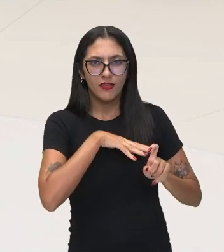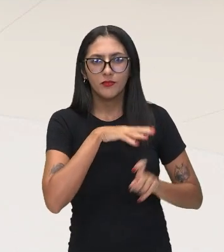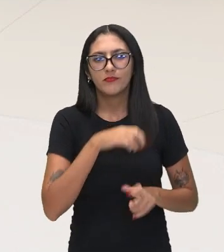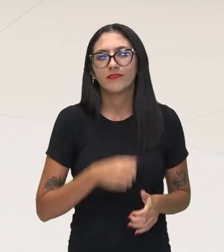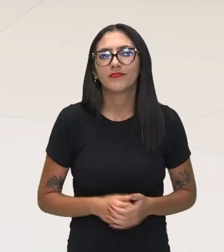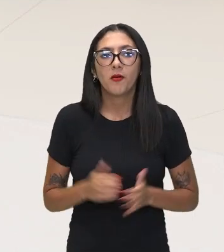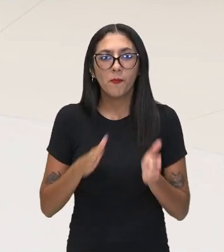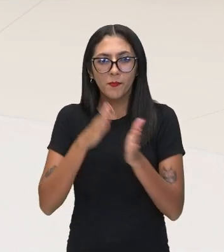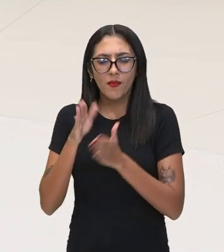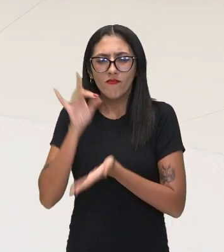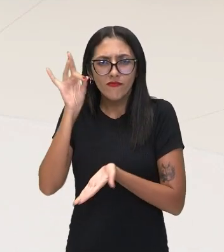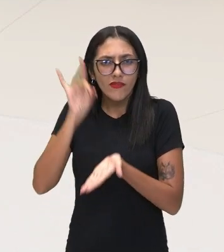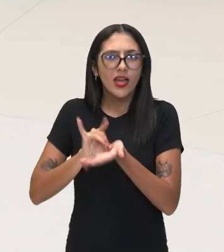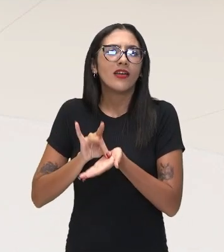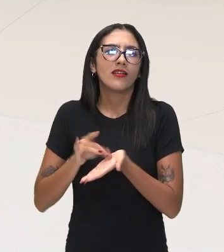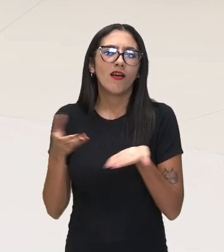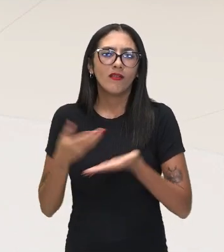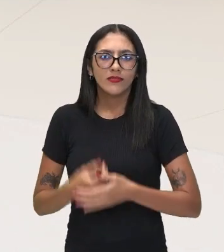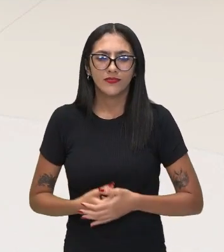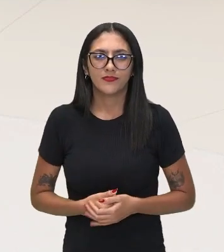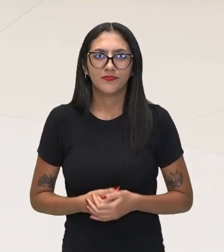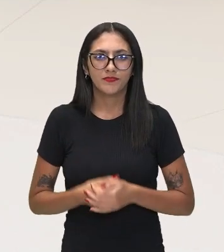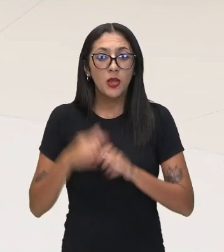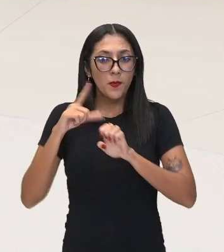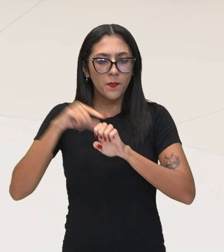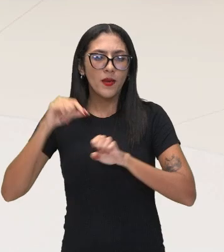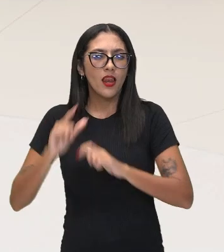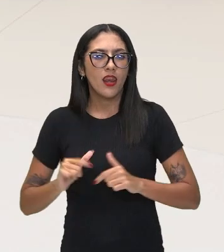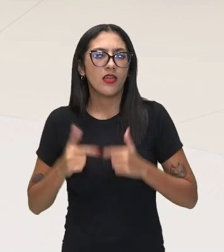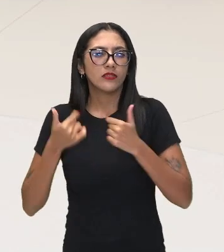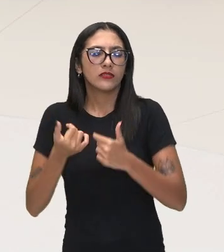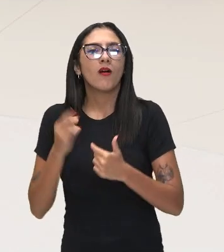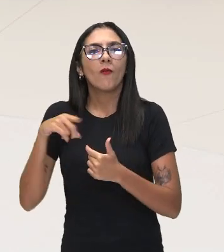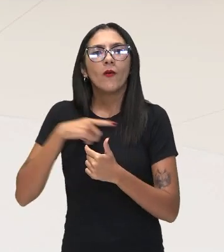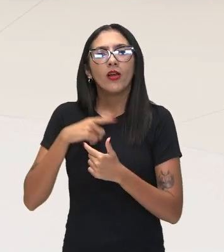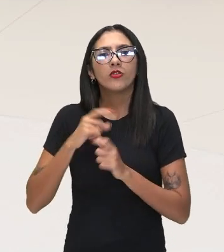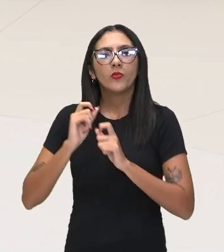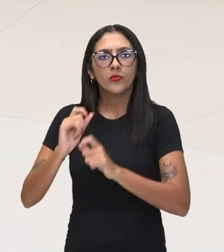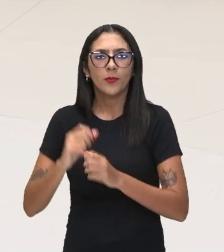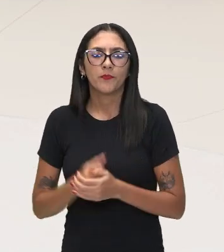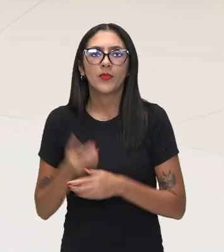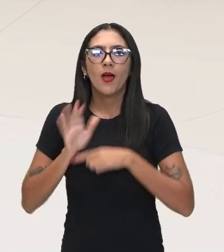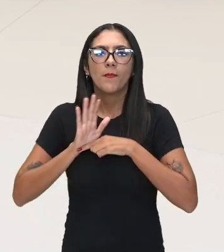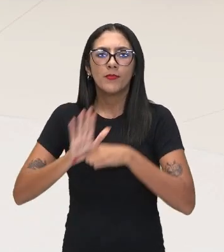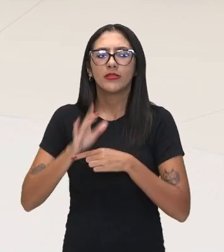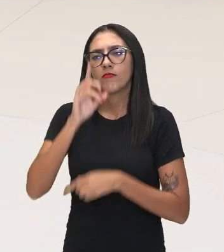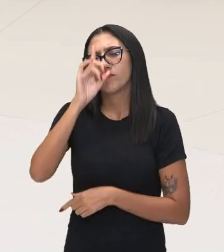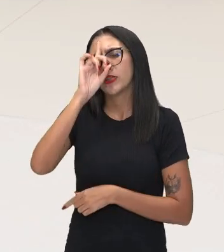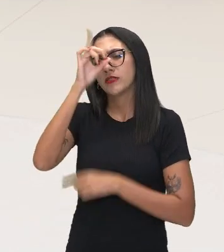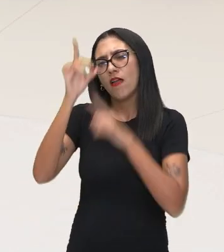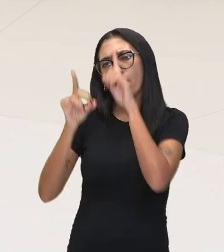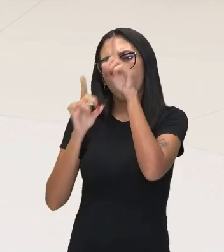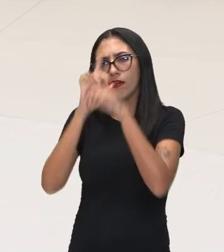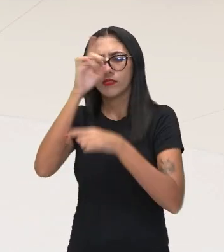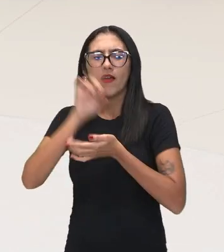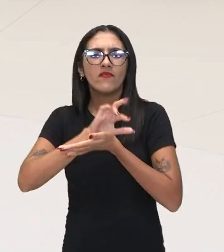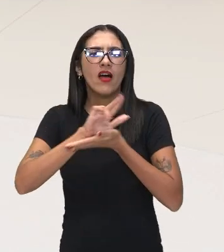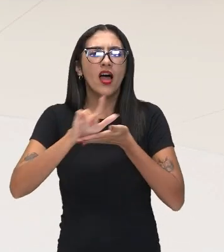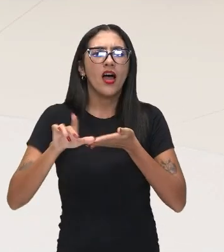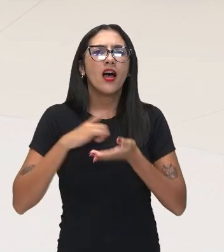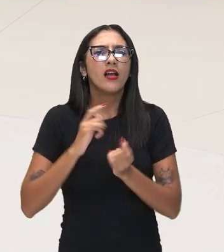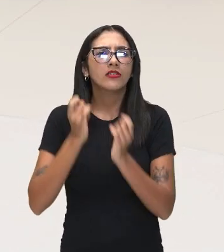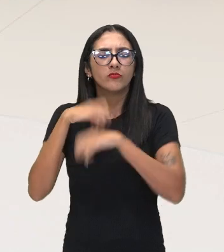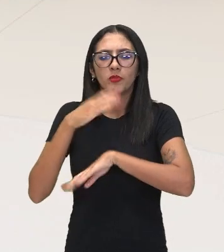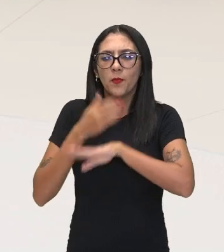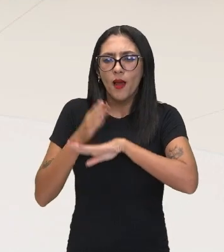só, vamos lá à nossa verdade. Empreender é colocar ideias criativas em prática. Acabei